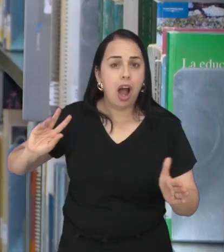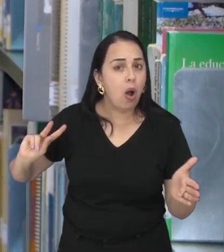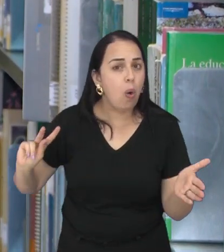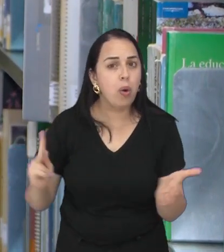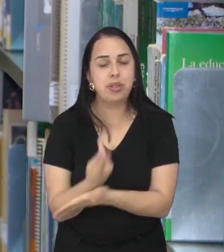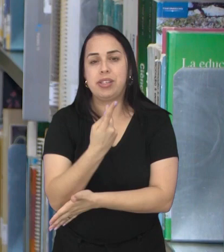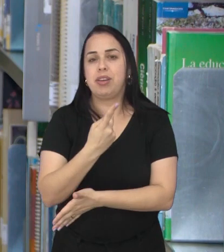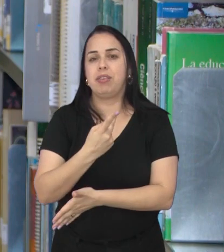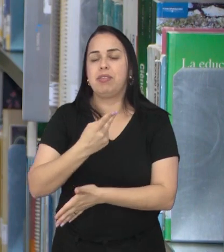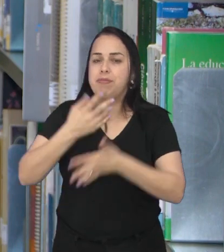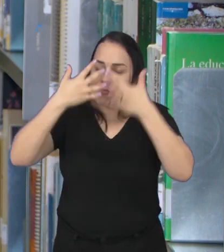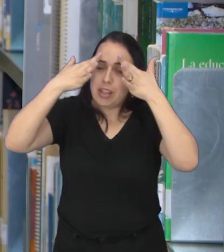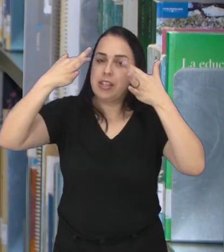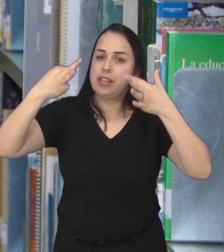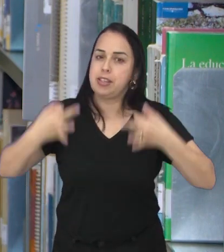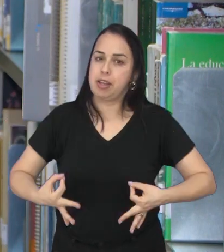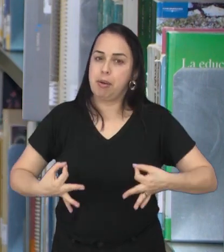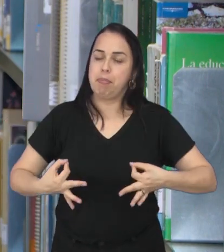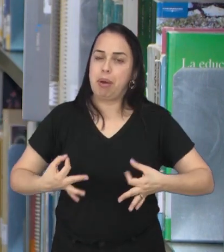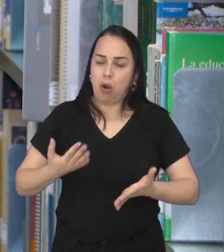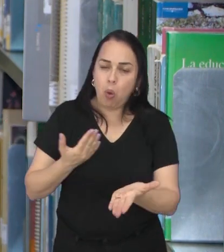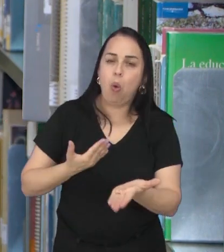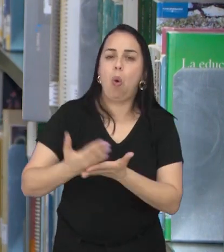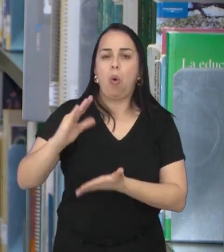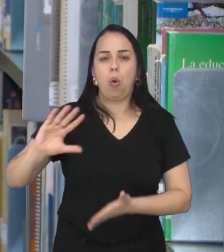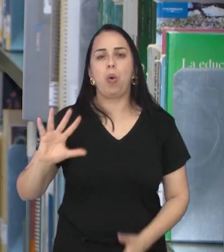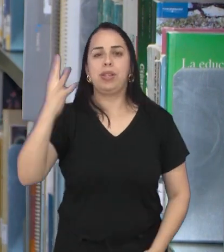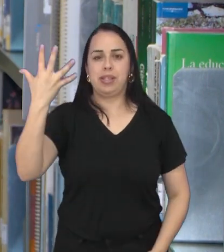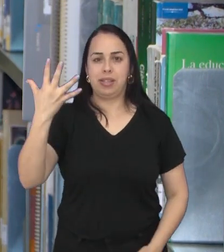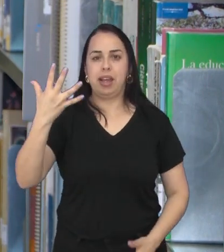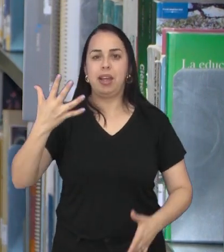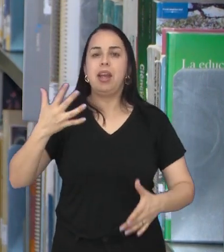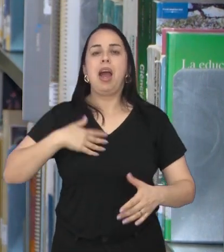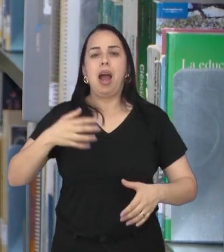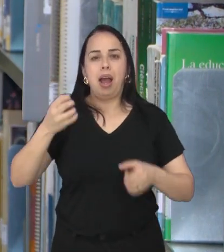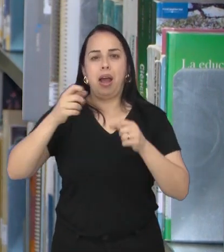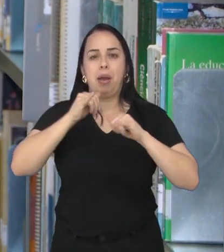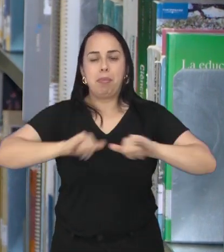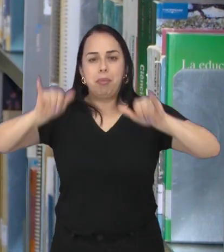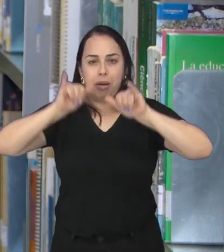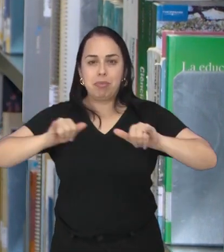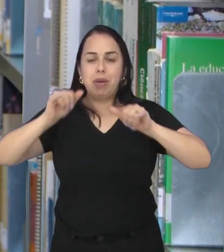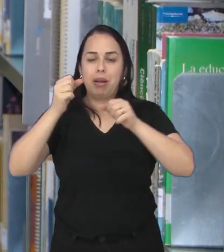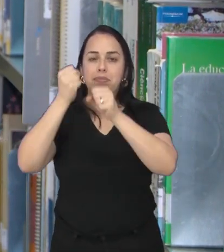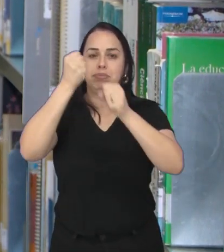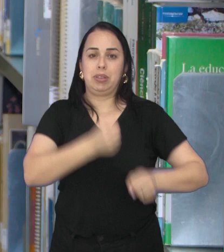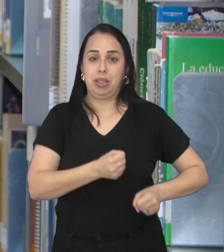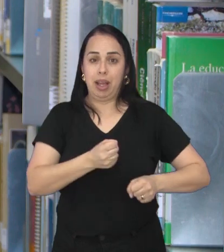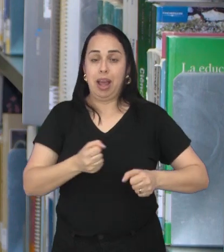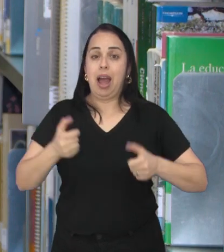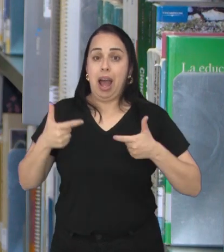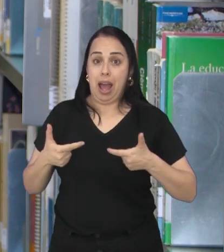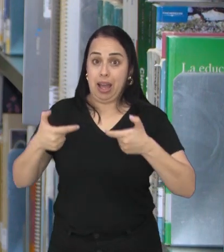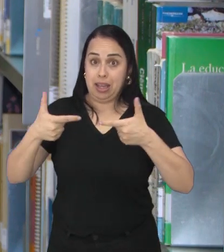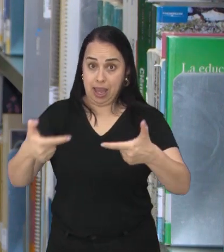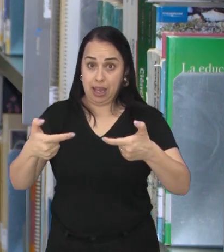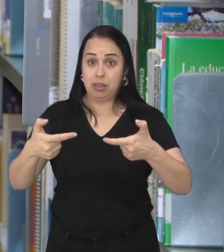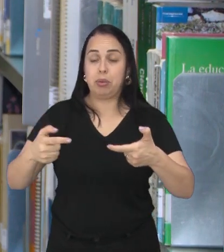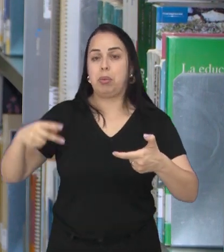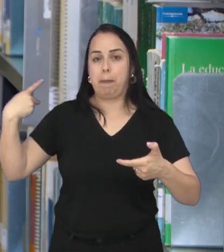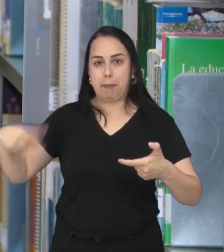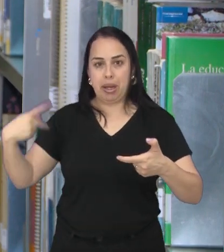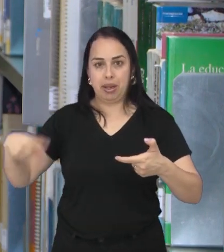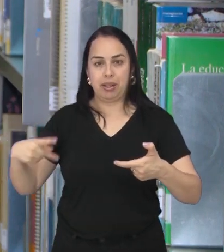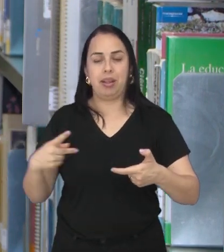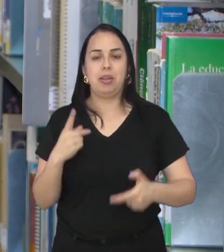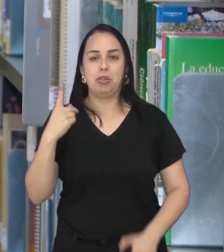um evento foi determinante para a proclamação da República, que foi a Guerra do Paraguai. Ela aconteceu entre